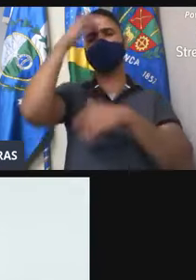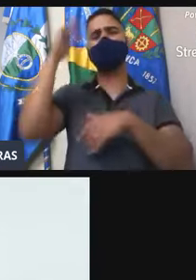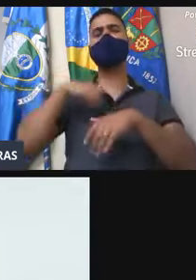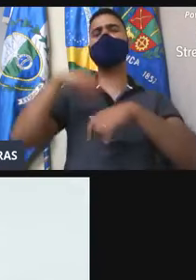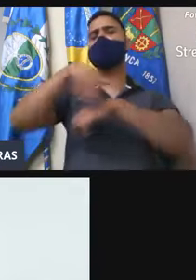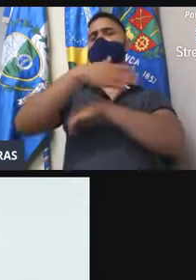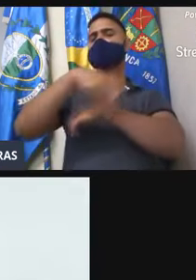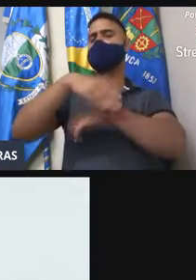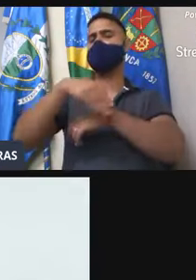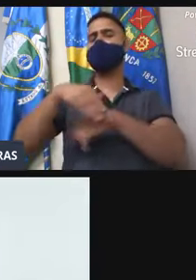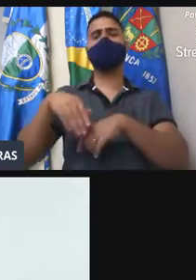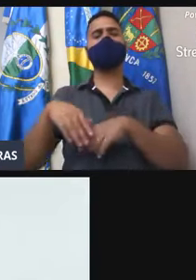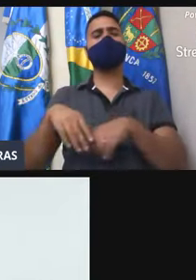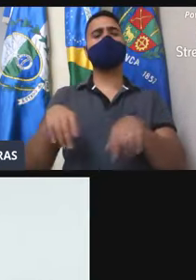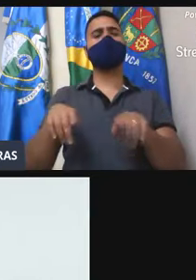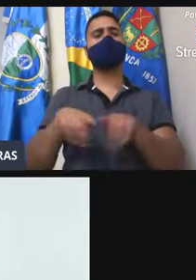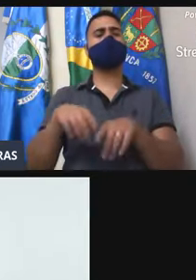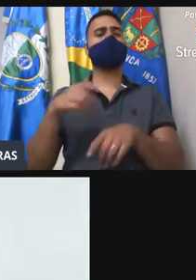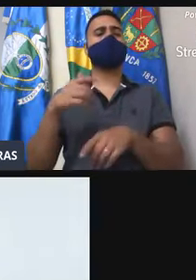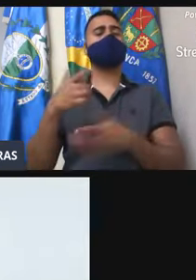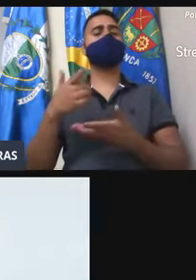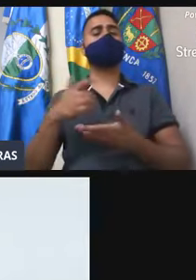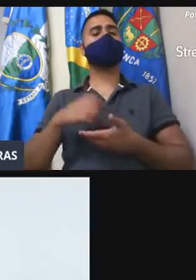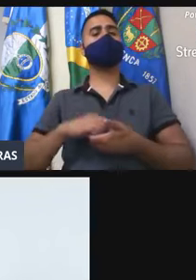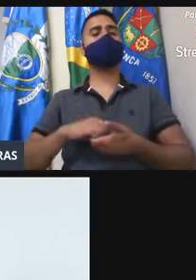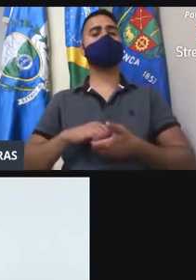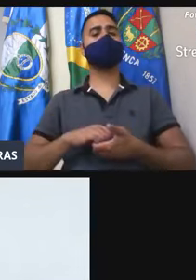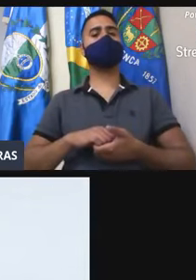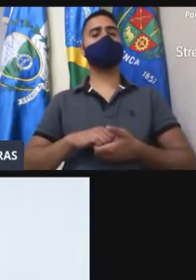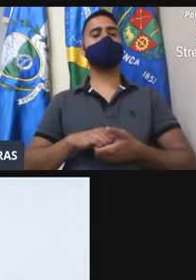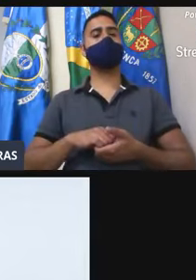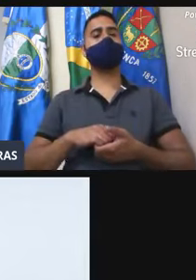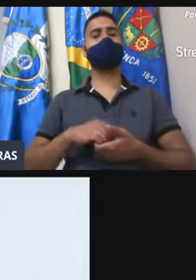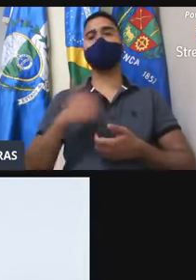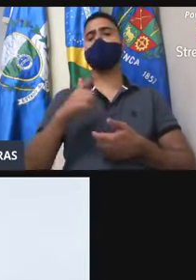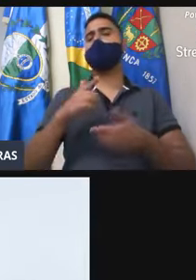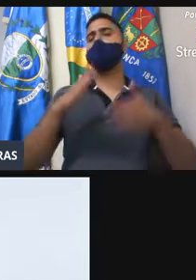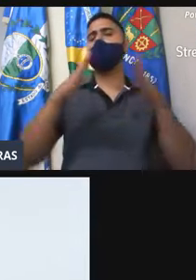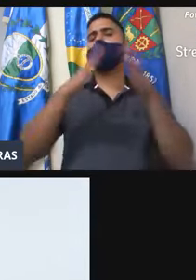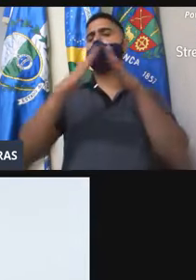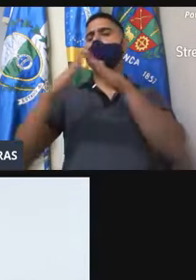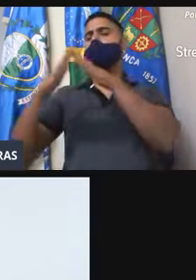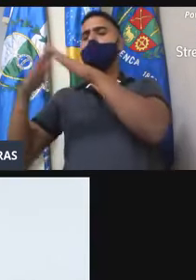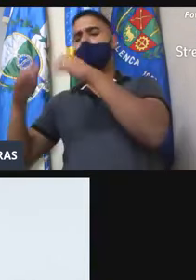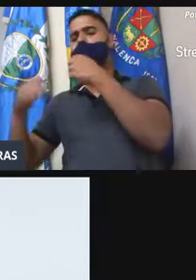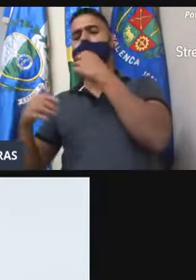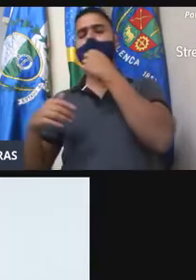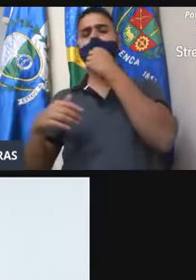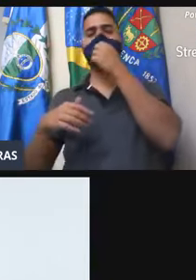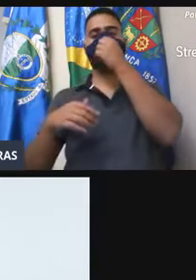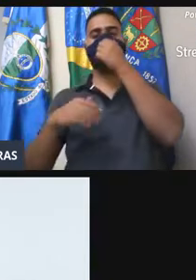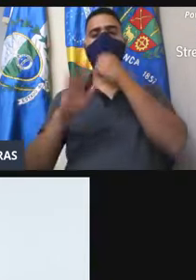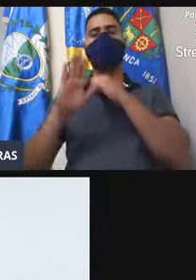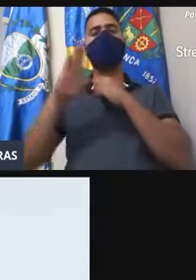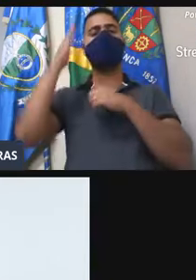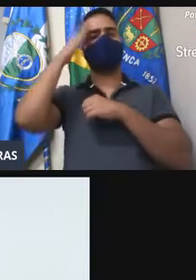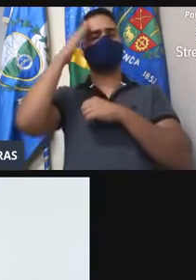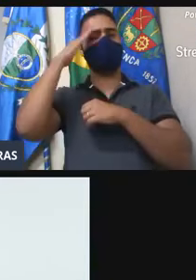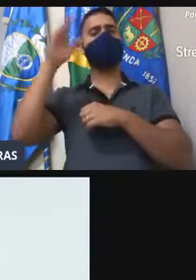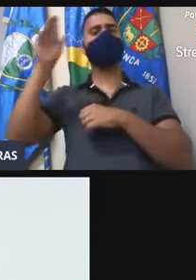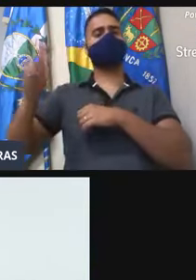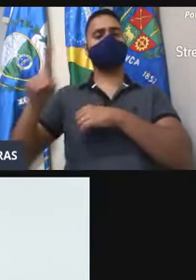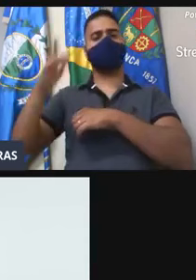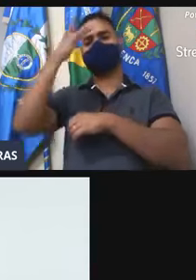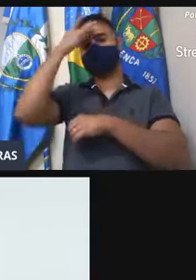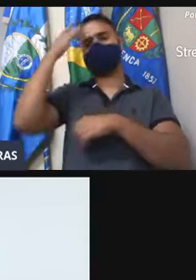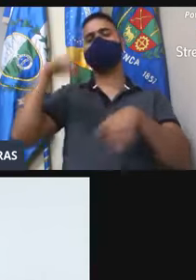uma reivindicação daqueles moradores daquela rua. É uma rua, claro, que não tem inúmeras casas, mas